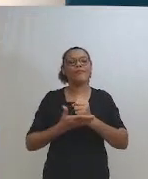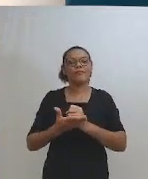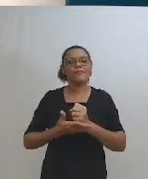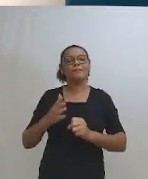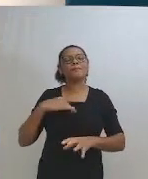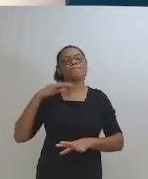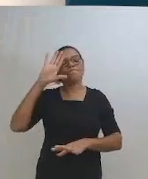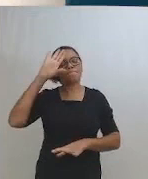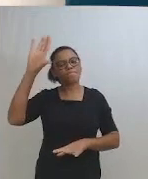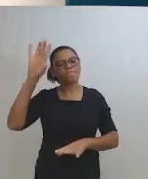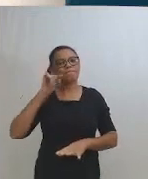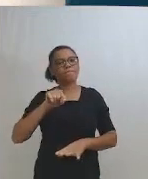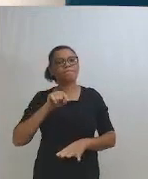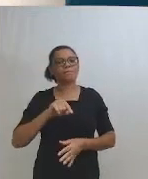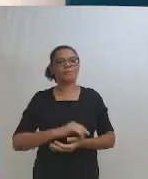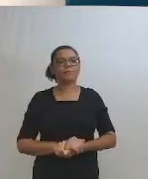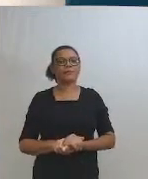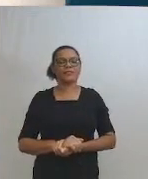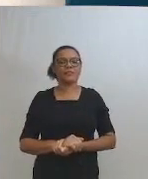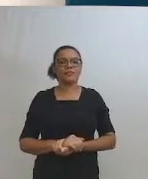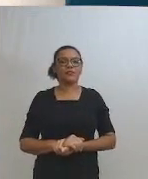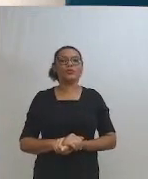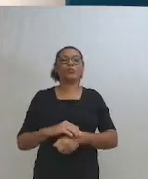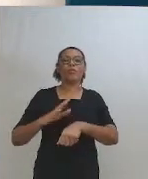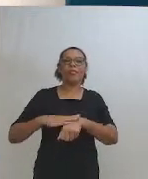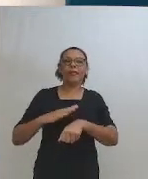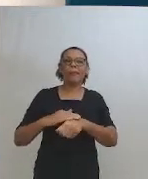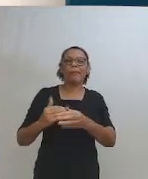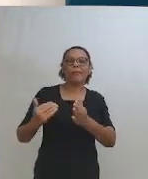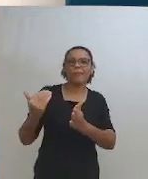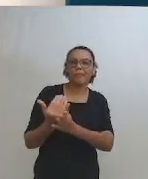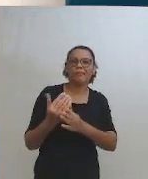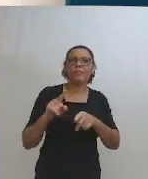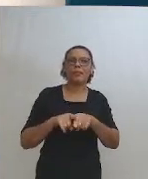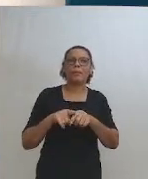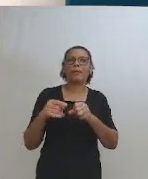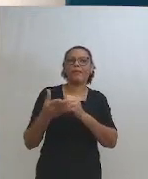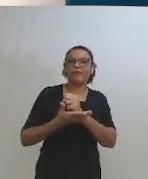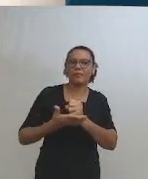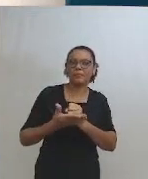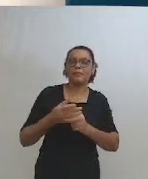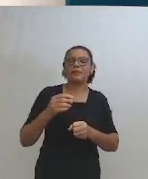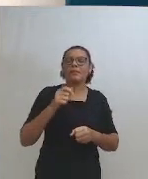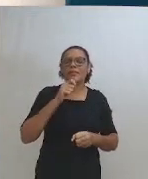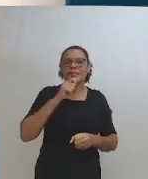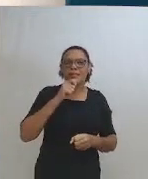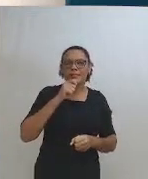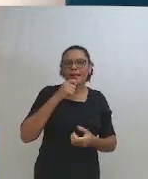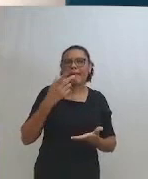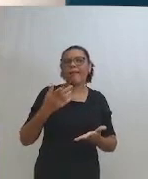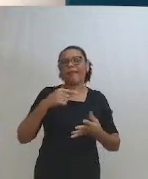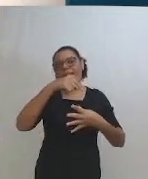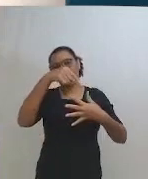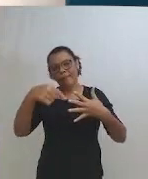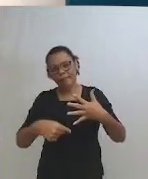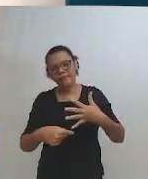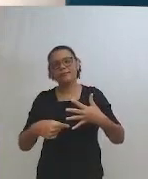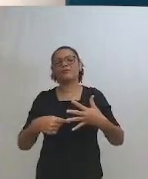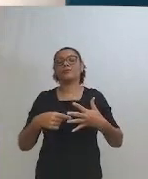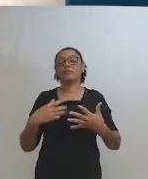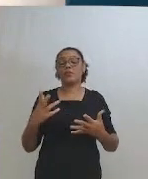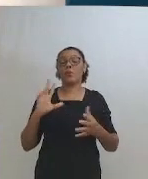questão do excesso de prazo, a fundamentação considerando a ausência dos requisitos para a prisão preventiva e, por fim, em